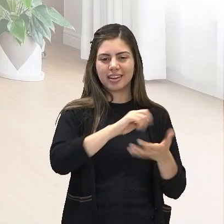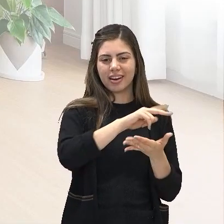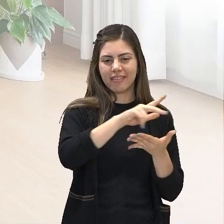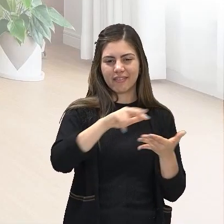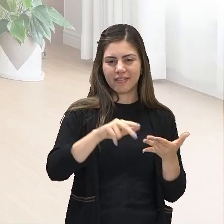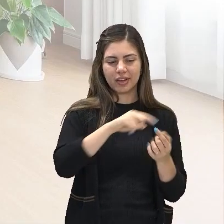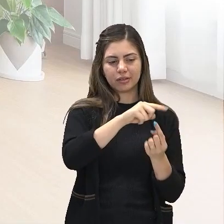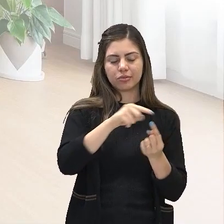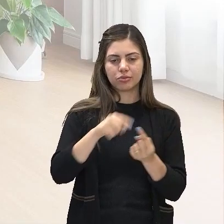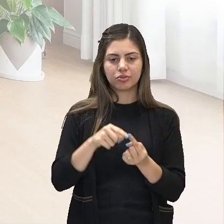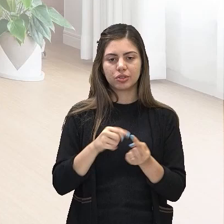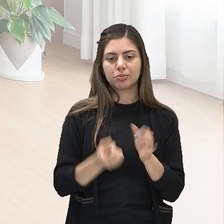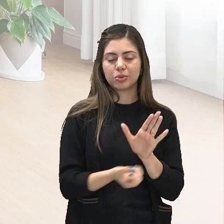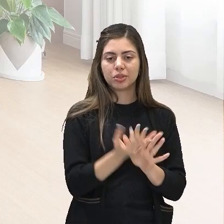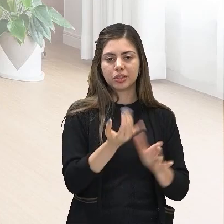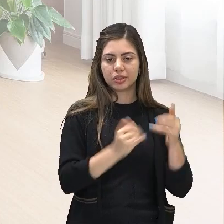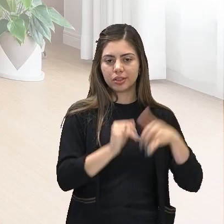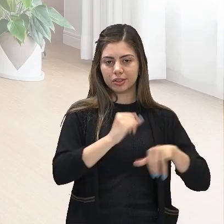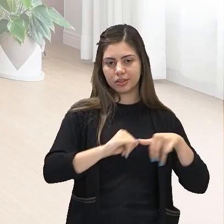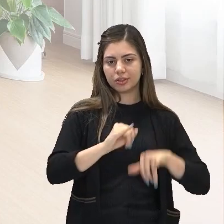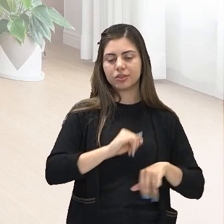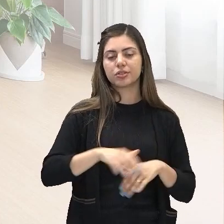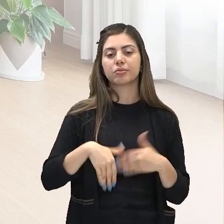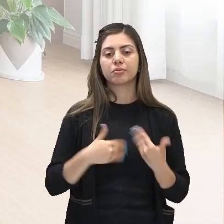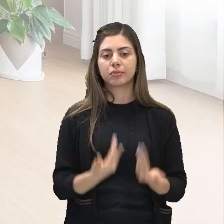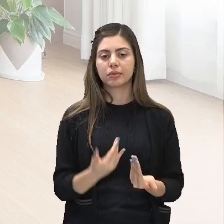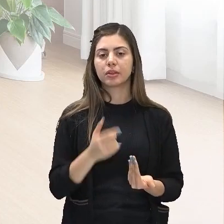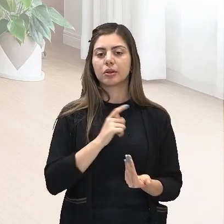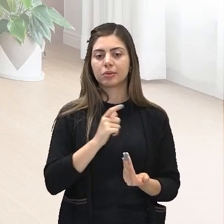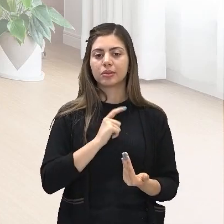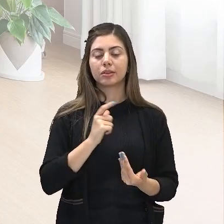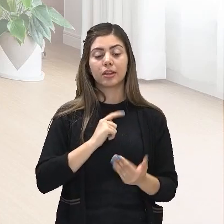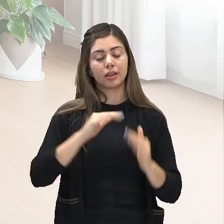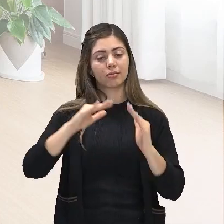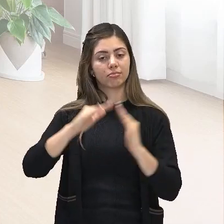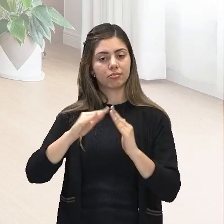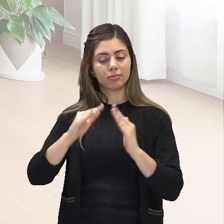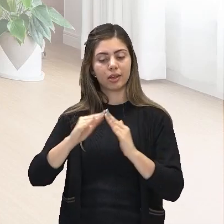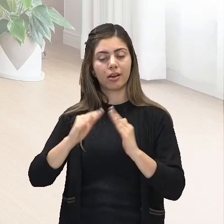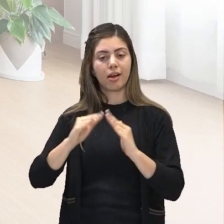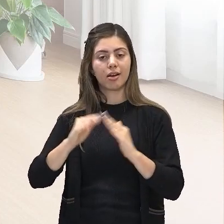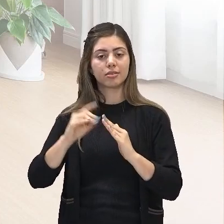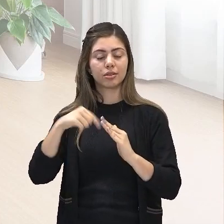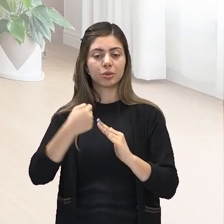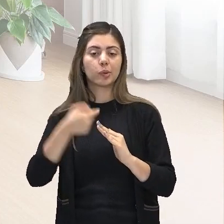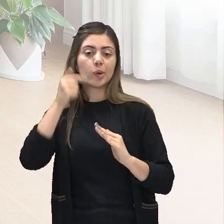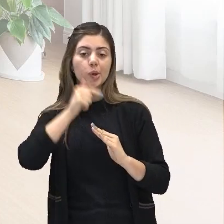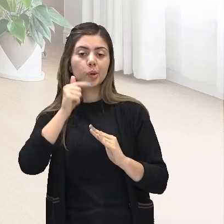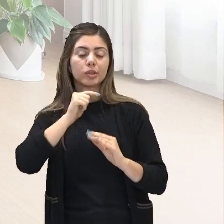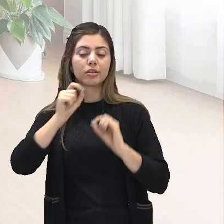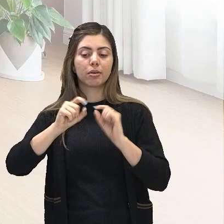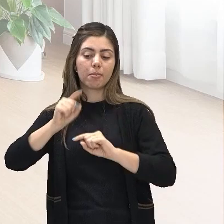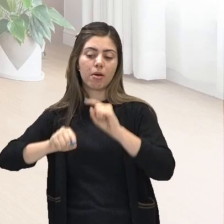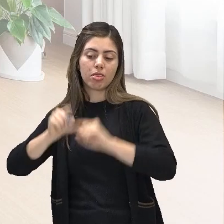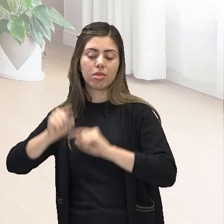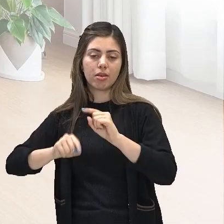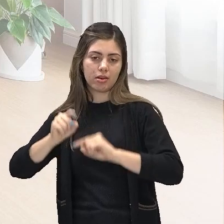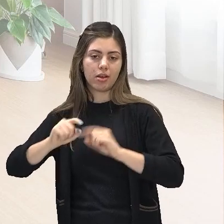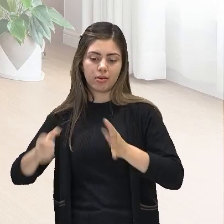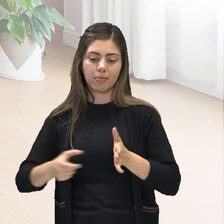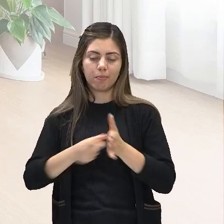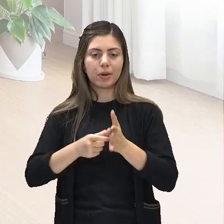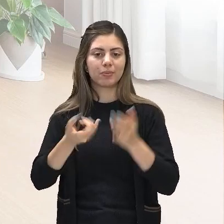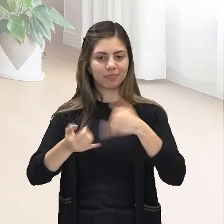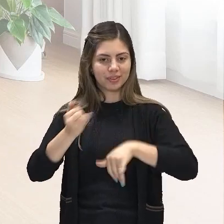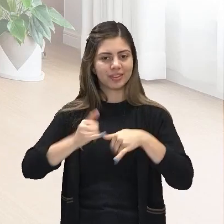né, até mesmo as usinas solares, vão estar disponíveis ali na nossa casa para que a gente possa conectar aparelhos como esse que a gente está